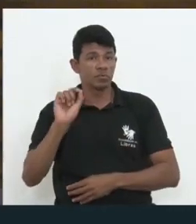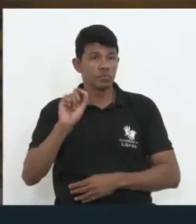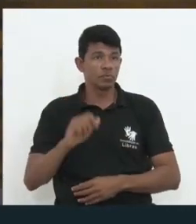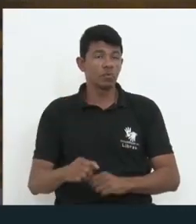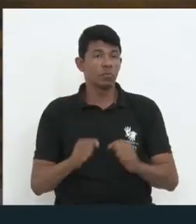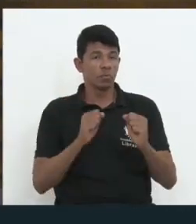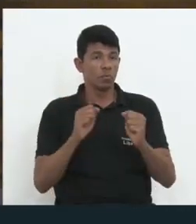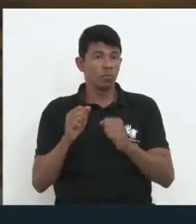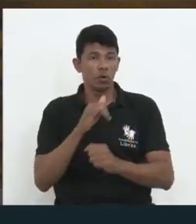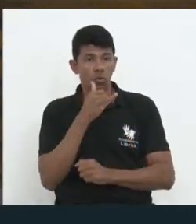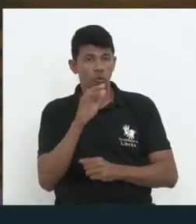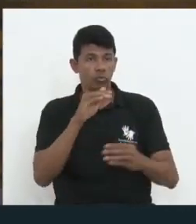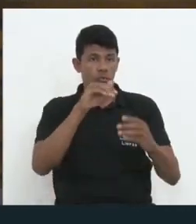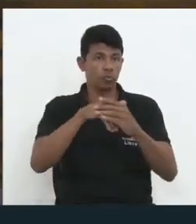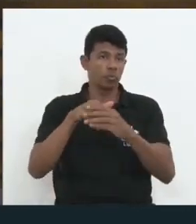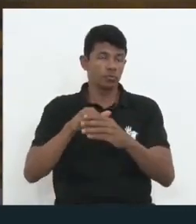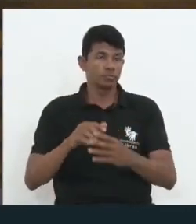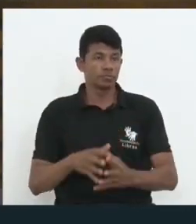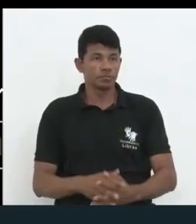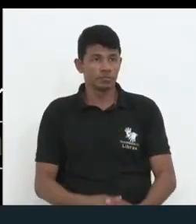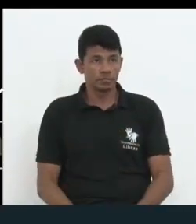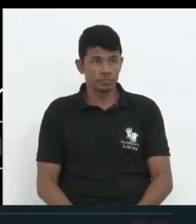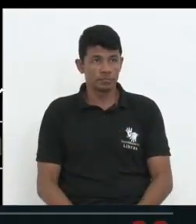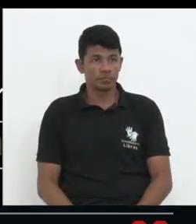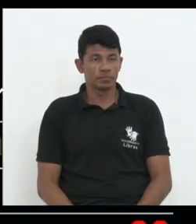os terminais para o voto eletrônico.